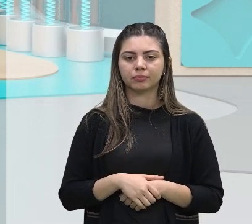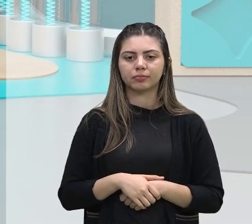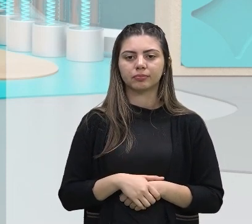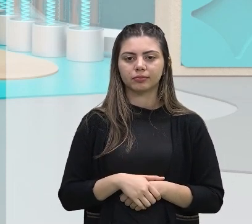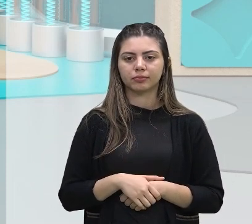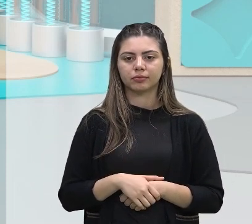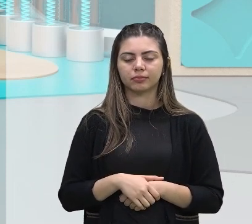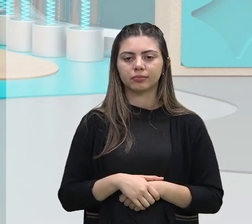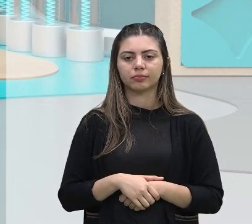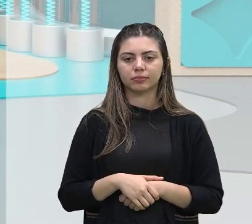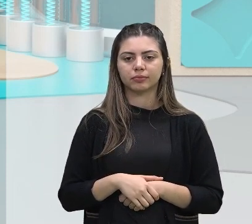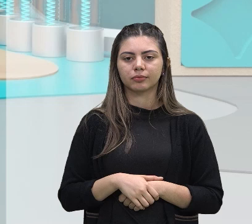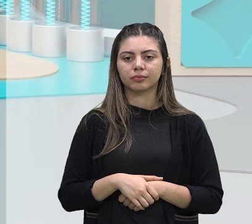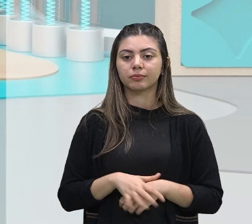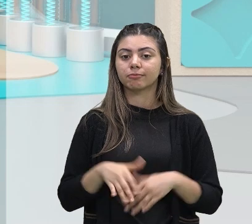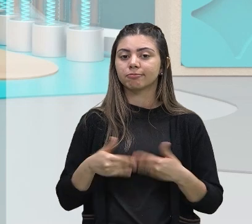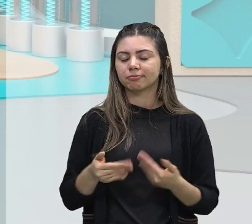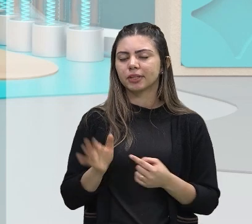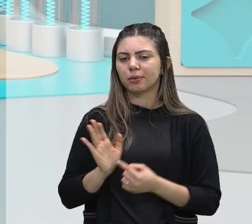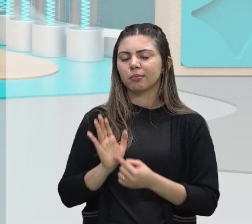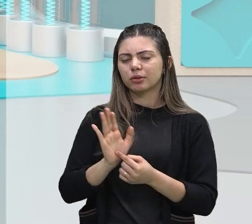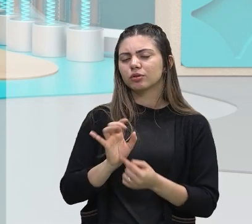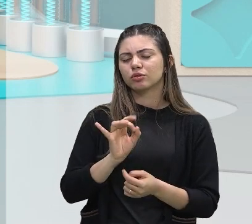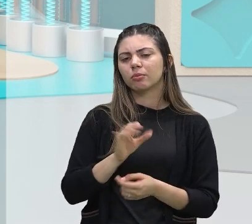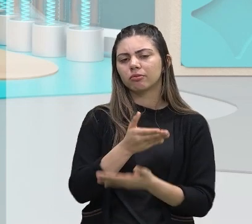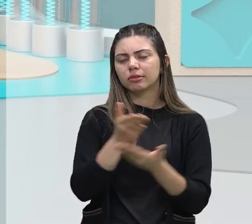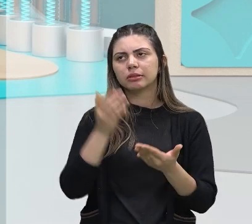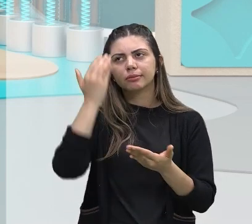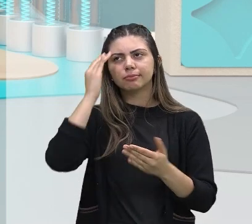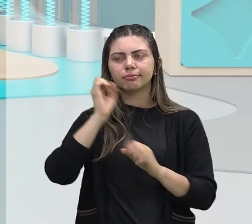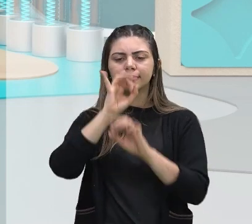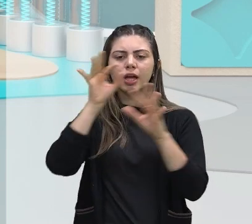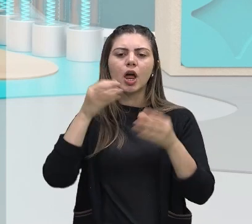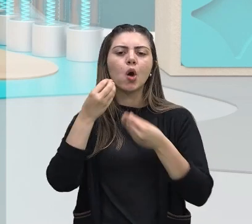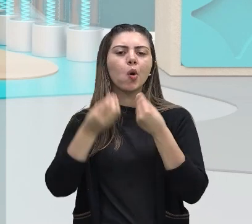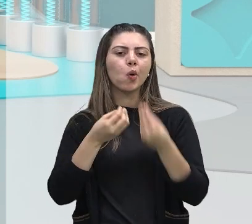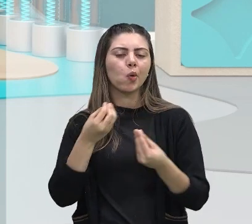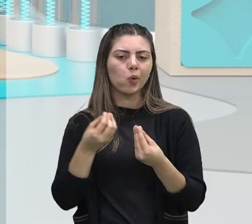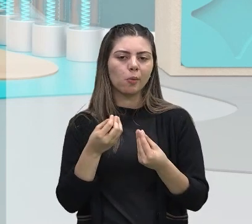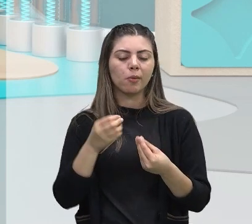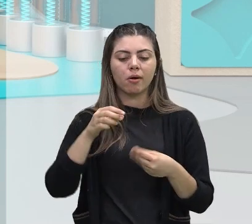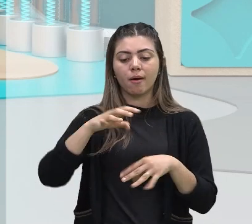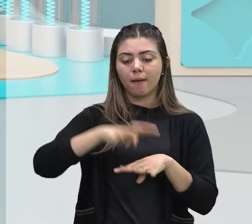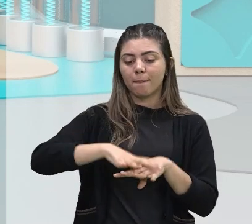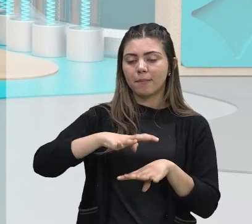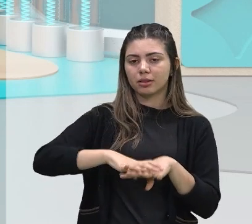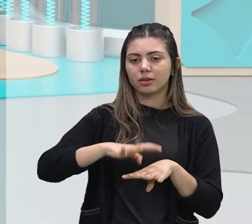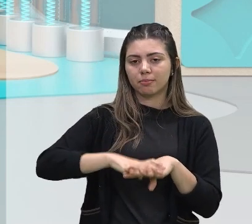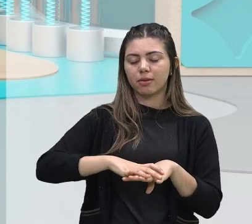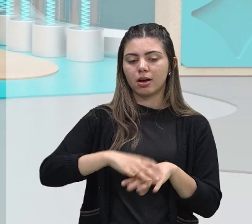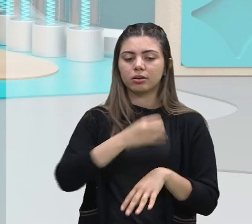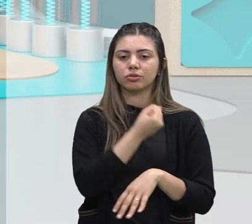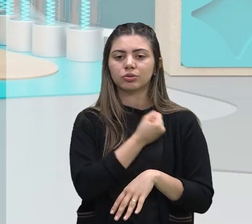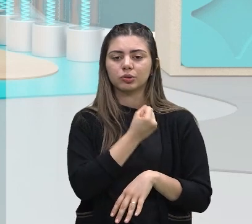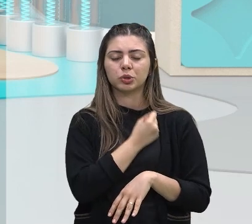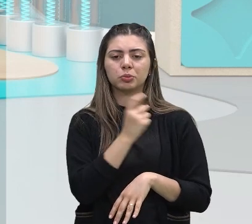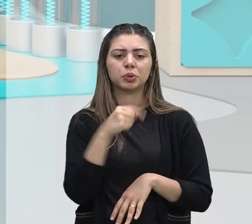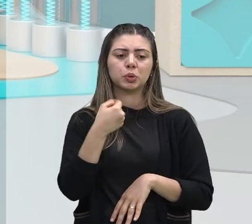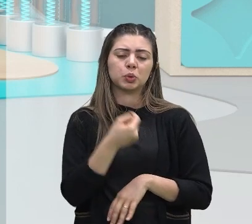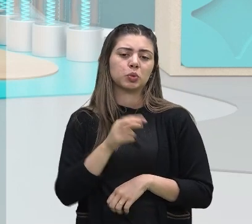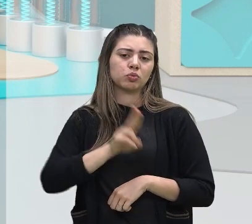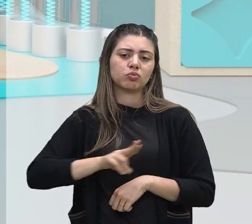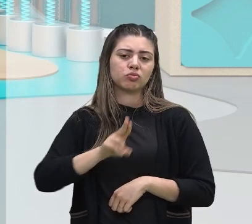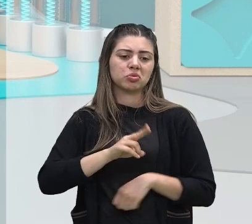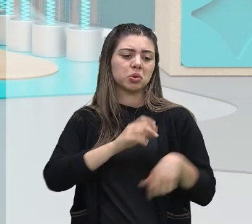assim sucessivamente. Trouxe só para mostrar, né, um exemplo de que a matemática, os numerais, eles estão